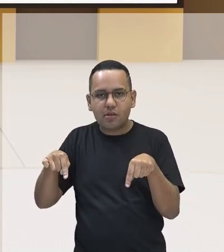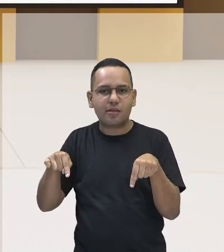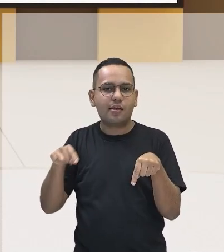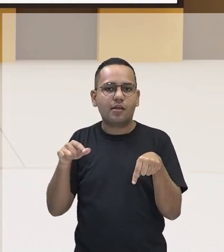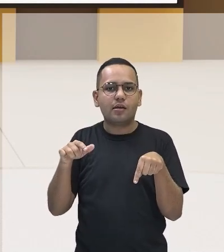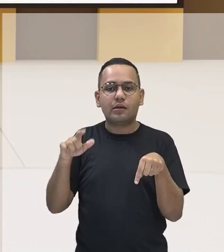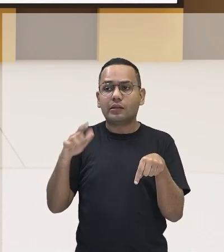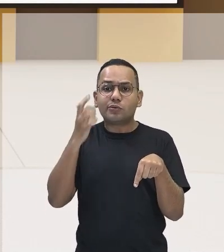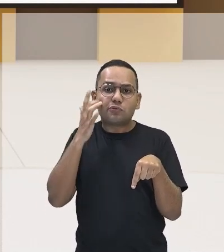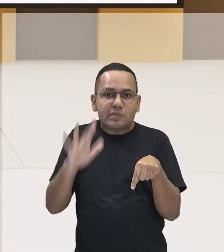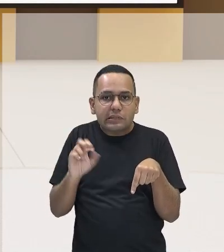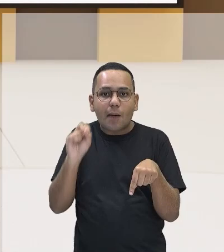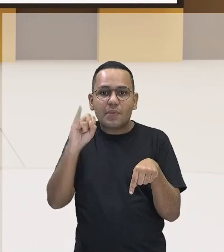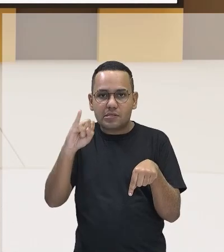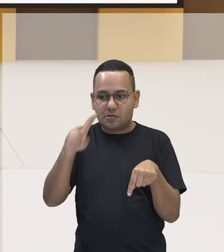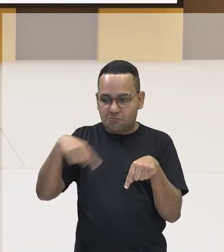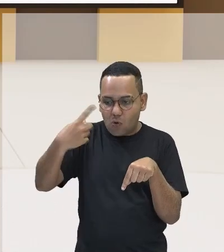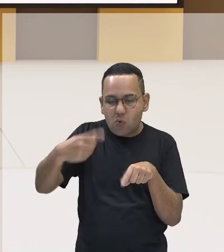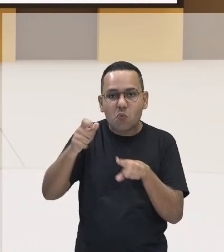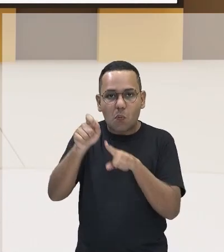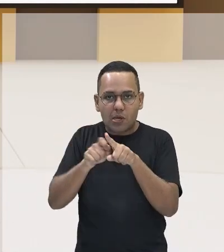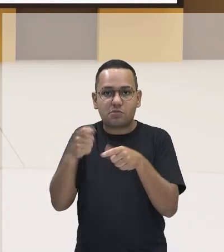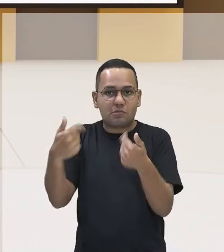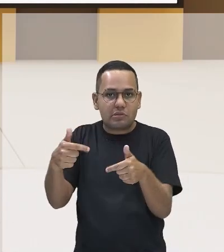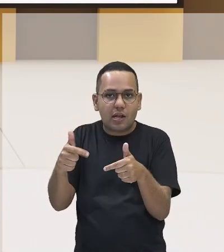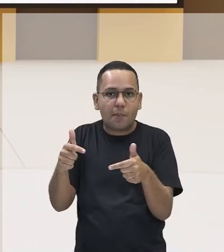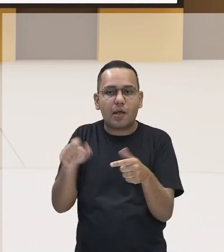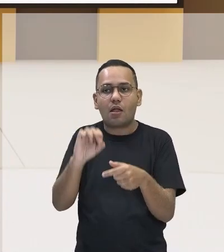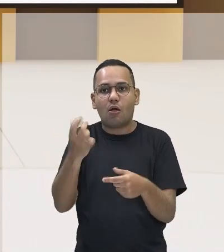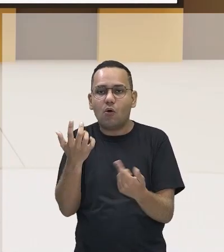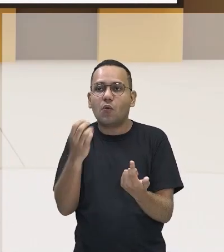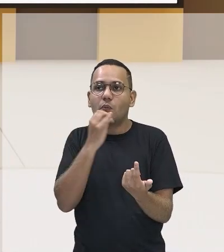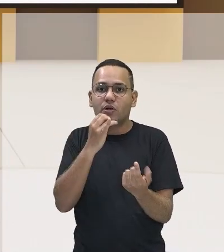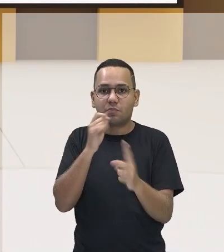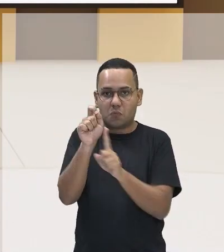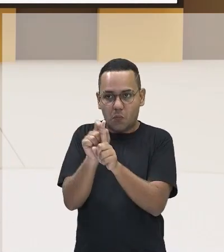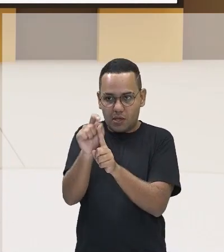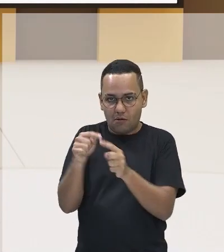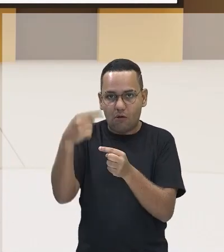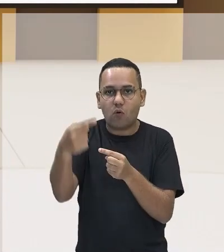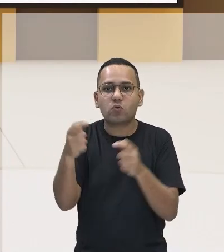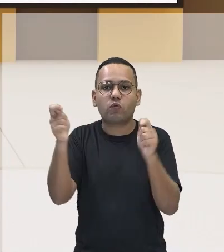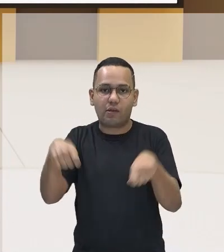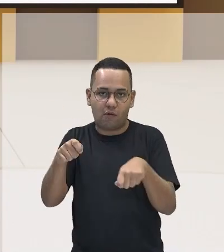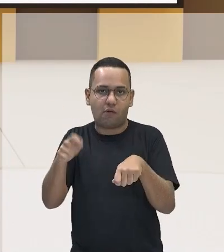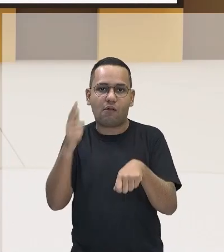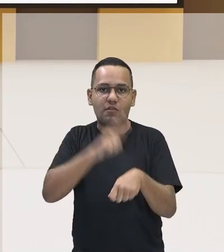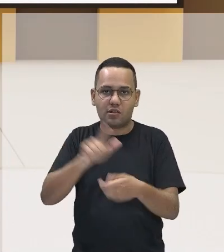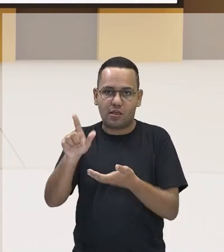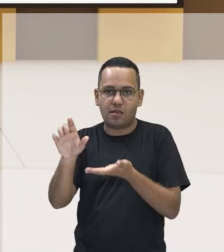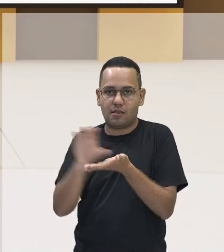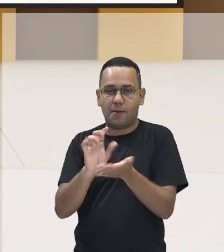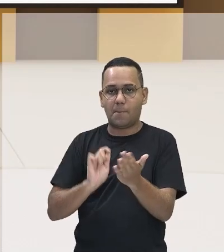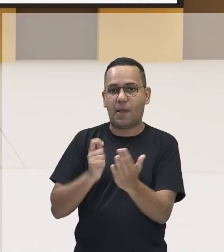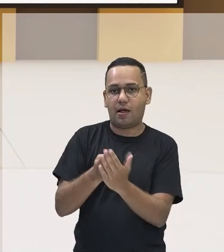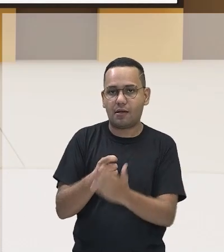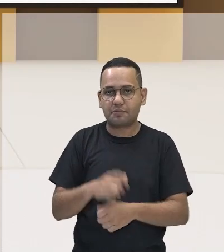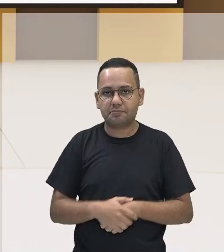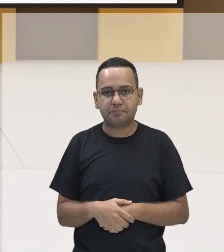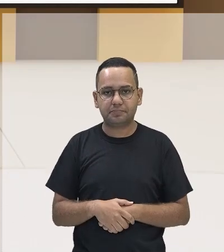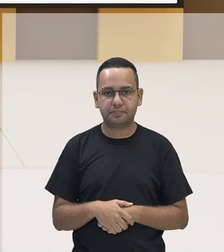mês seguinte ou, de repente, durante o período ao qual você emprestou esse dinheiro. Vamos lá. Número